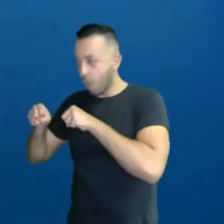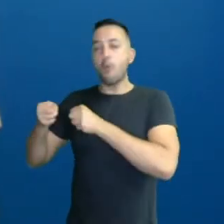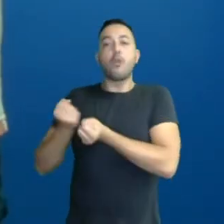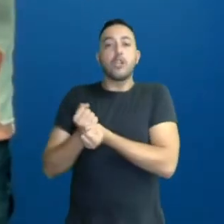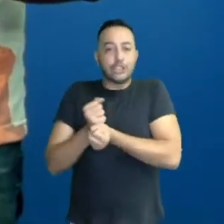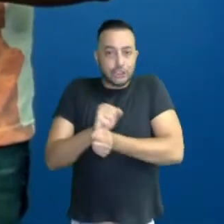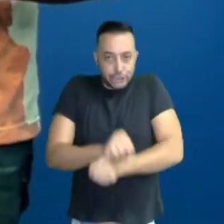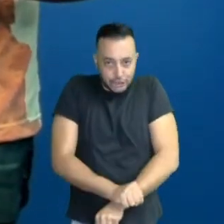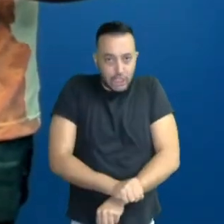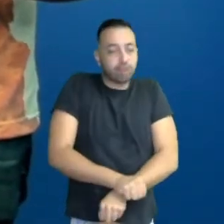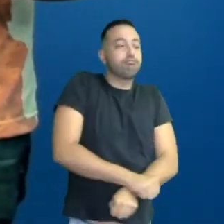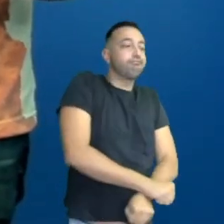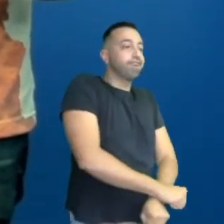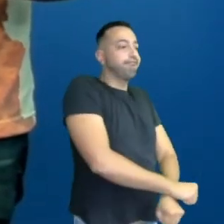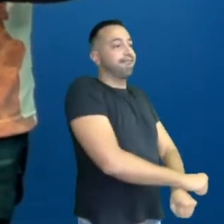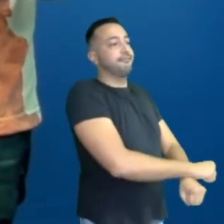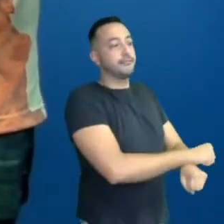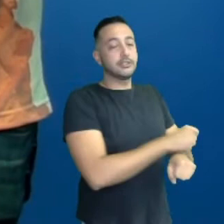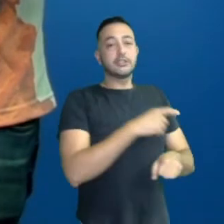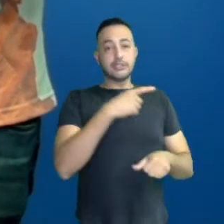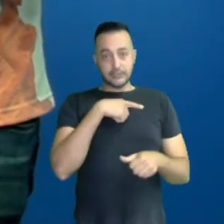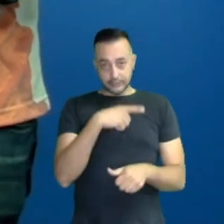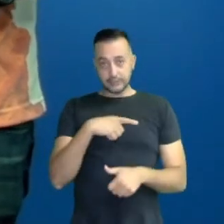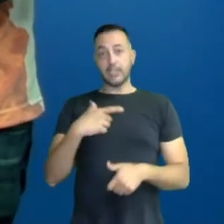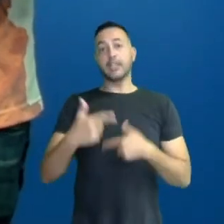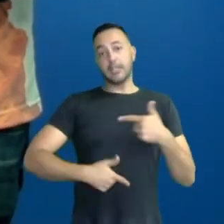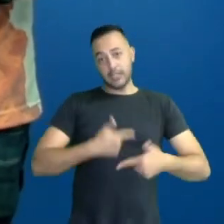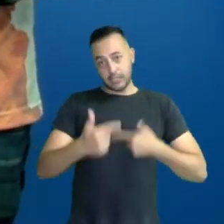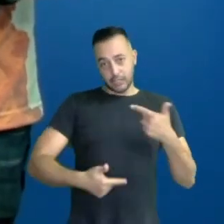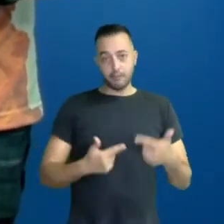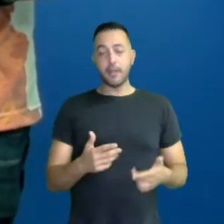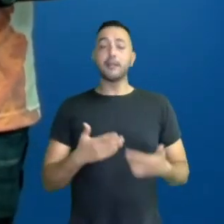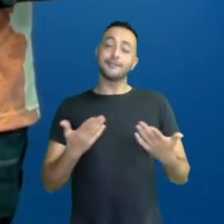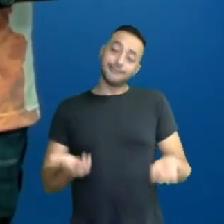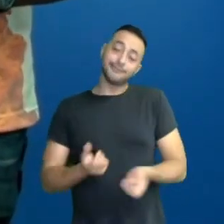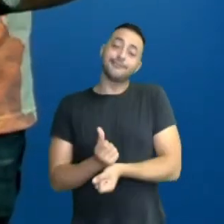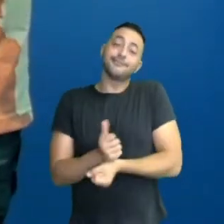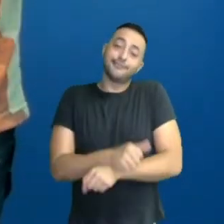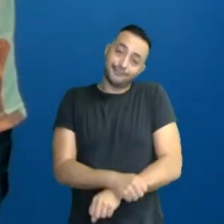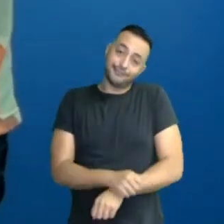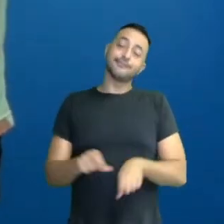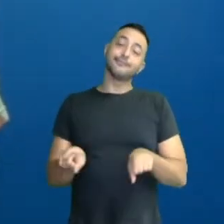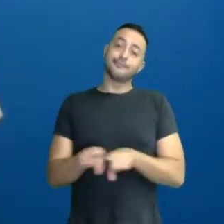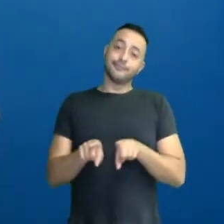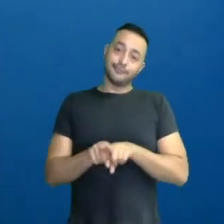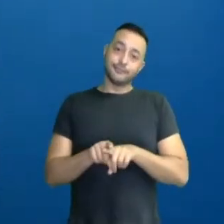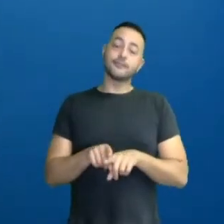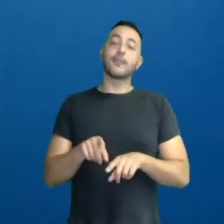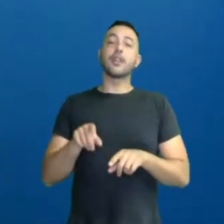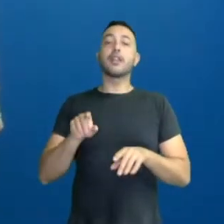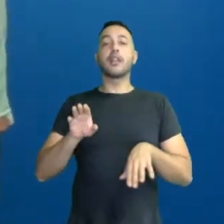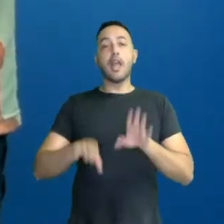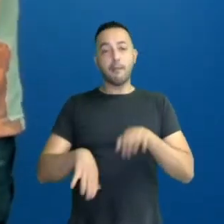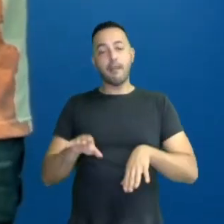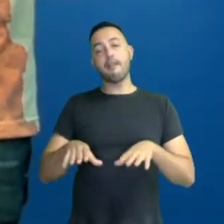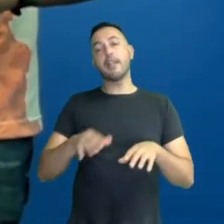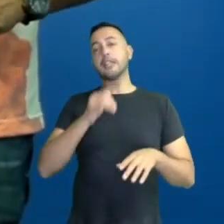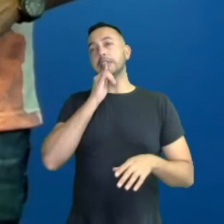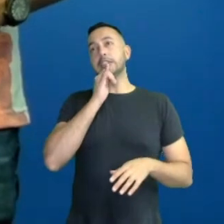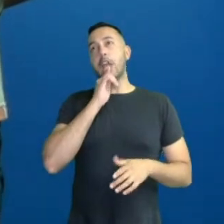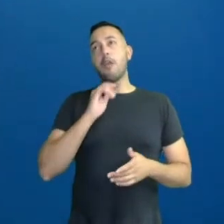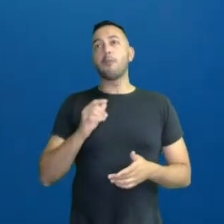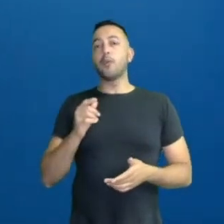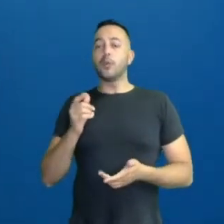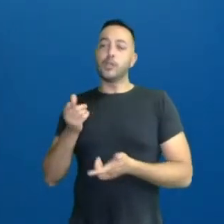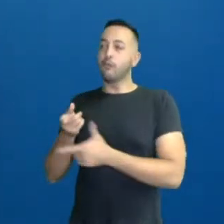escravos dos povos vencedores. Alguma forma de escravidão também vai acontecer, que é a escravidão por dívida. Ou seja, você